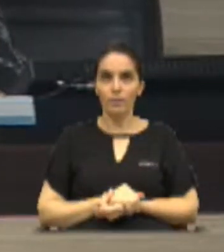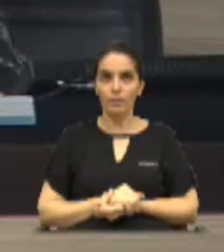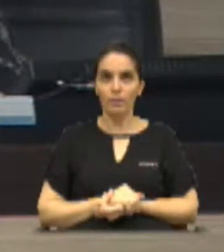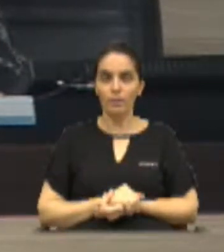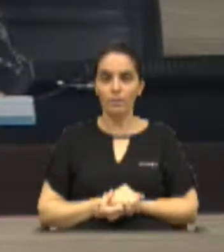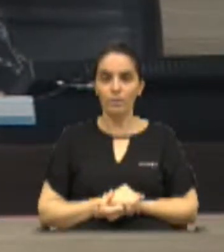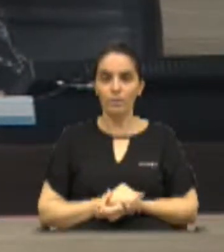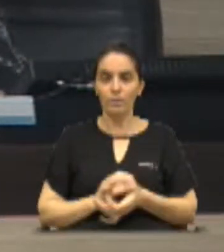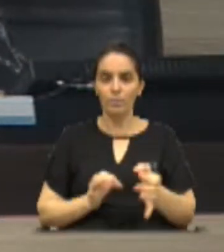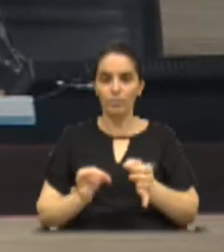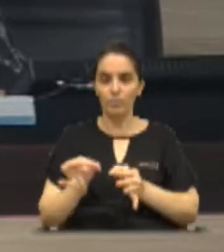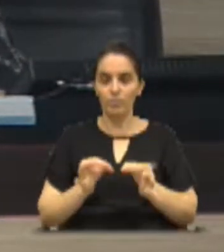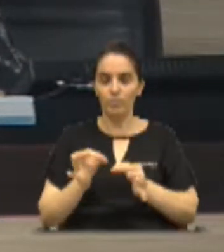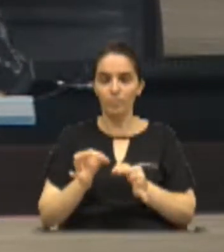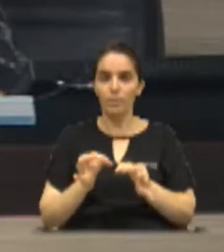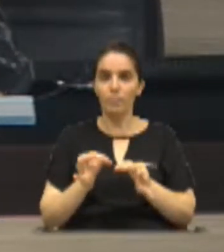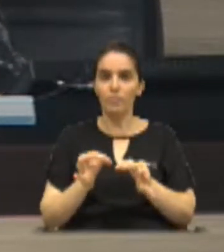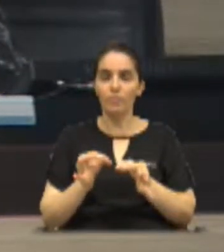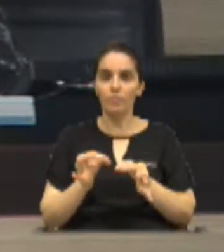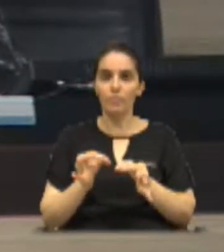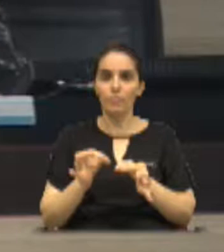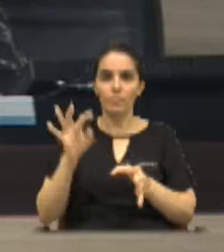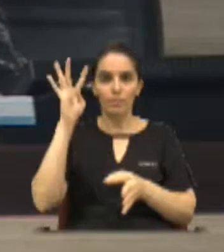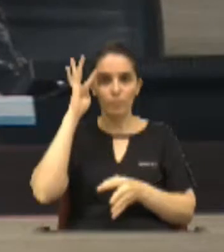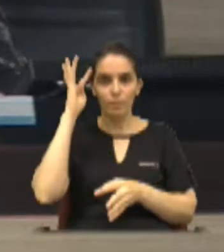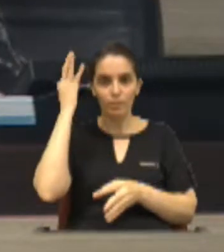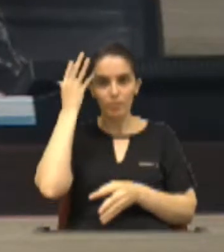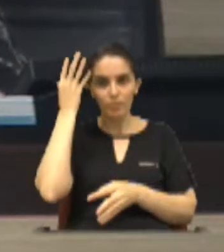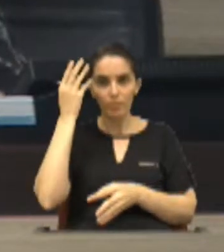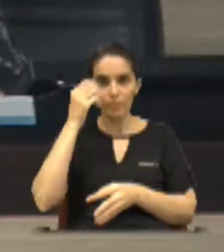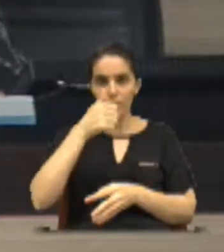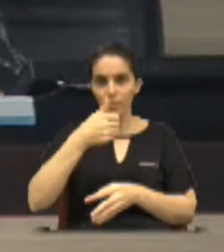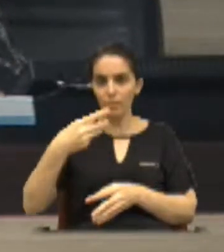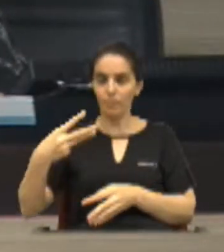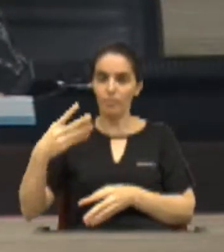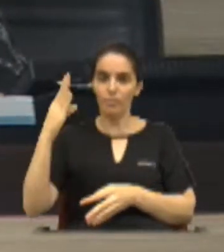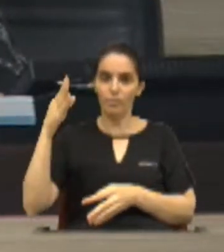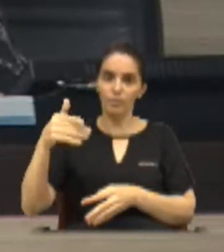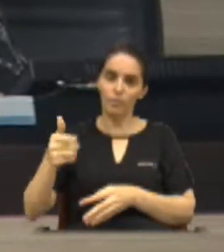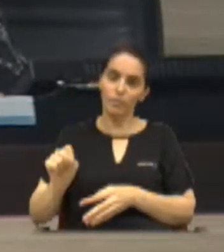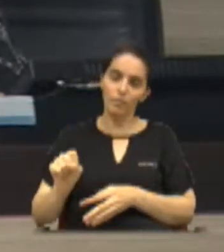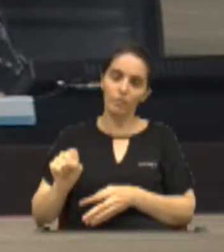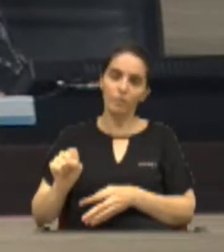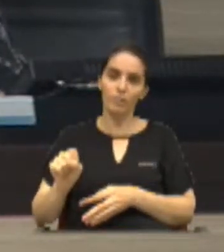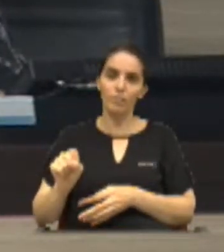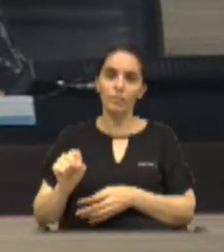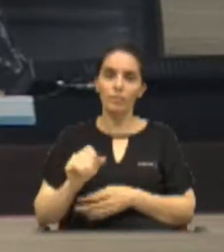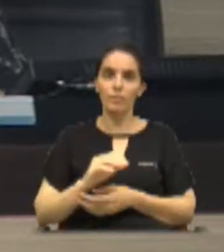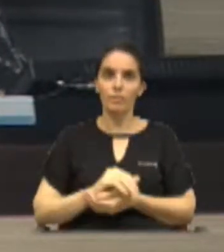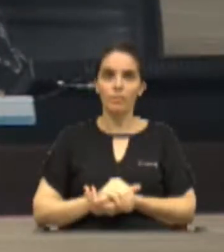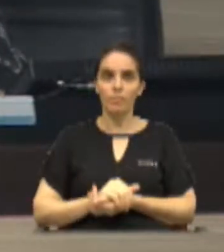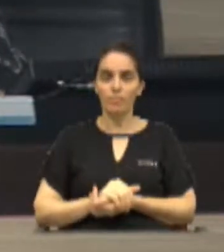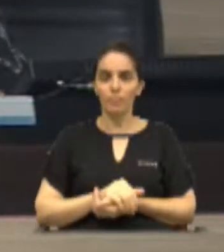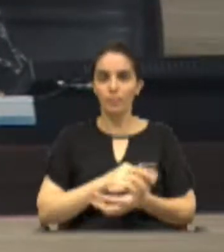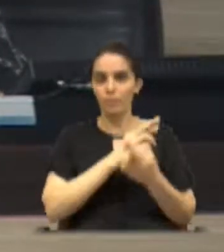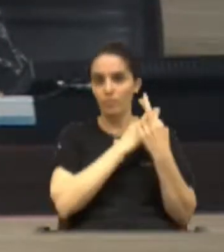um projeto de resolução 13/2018